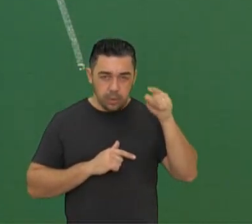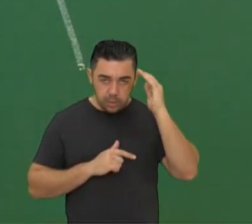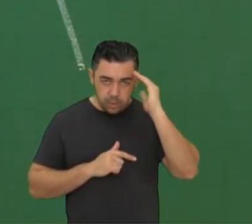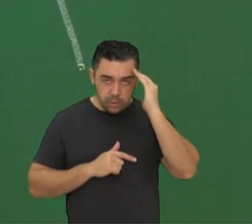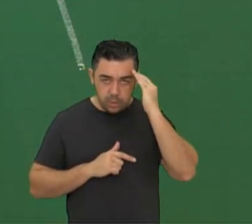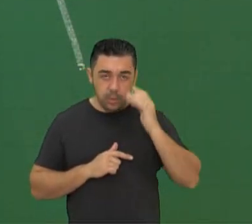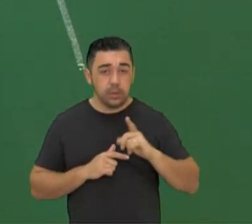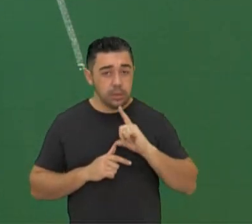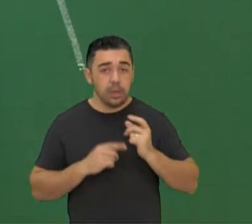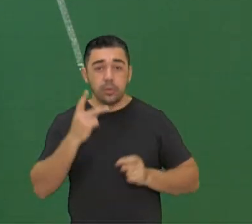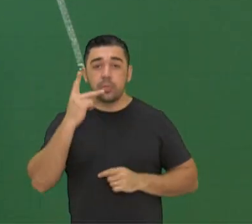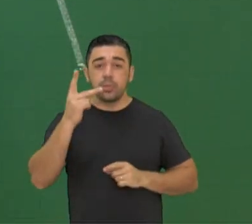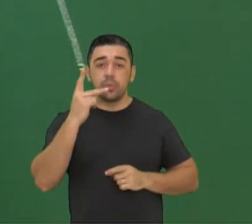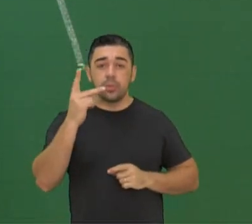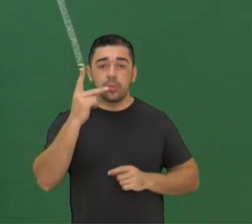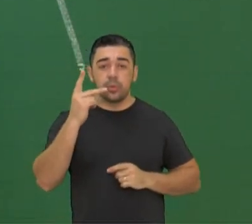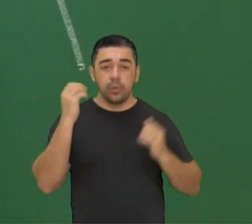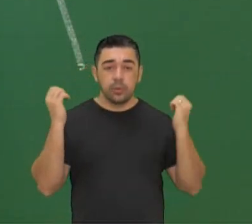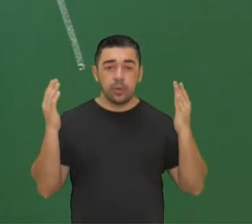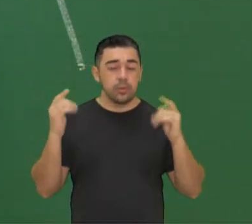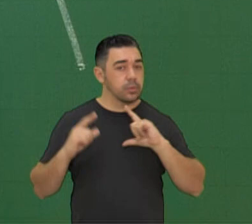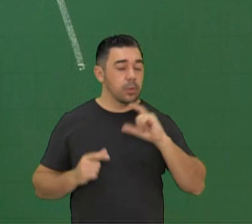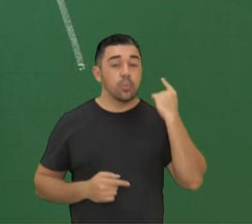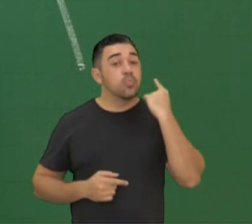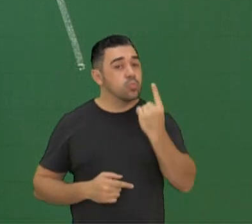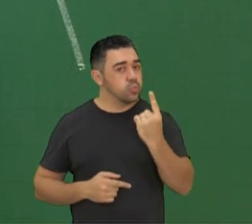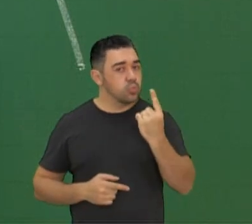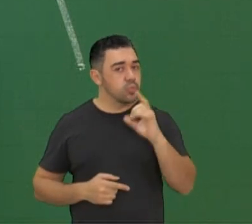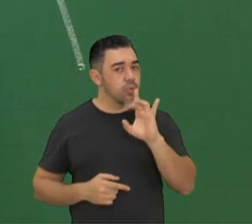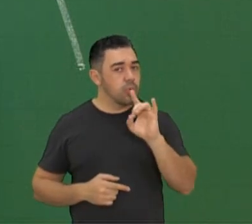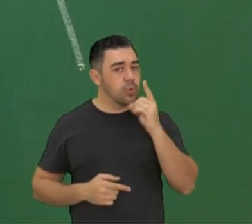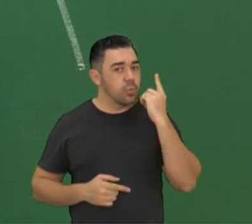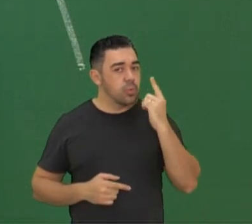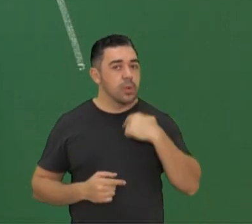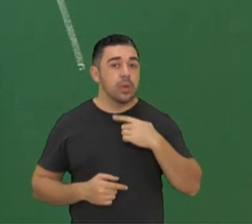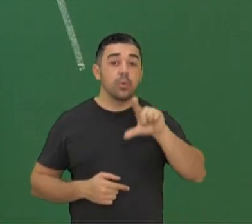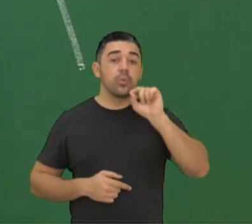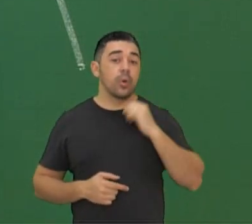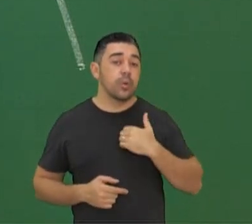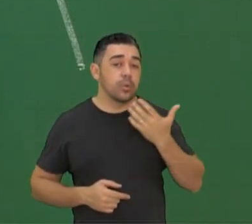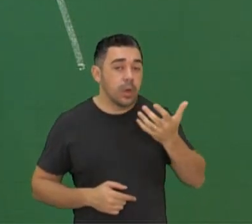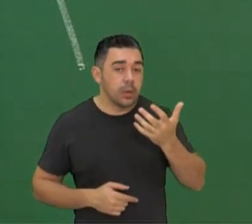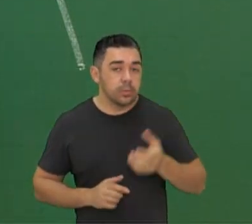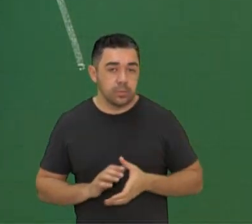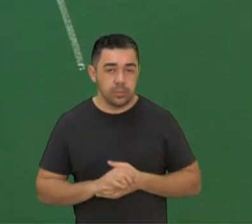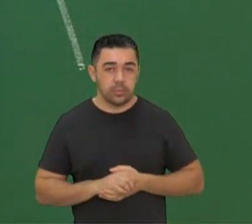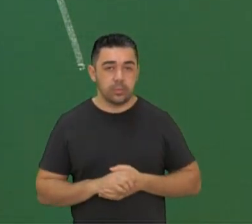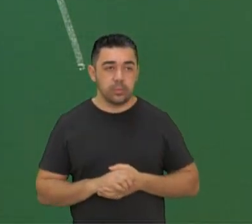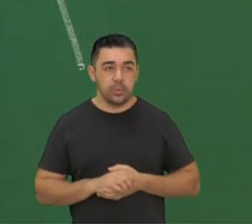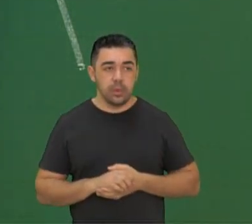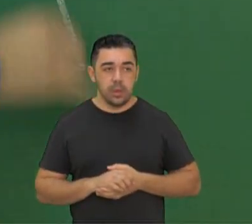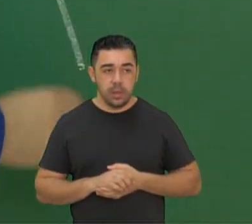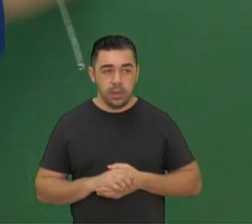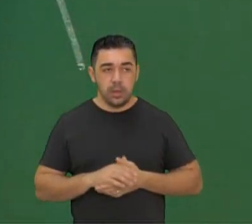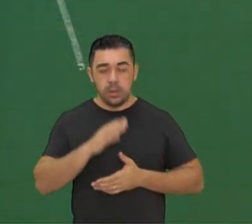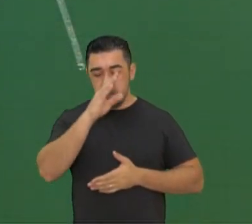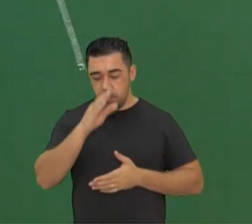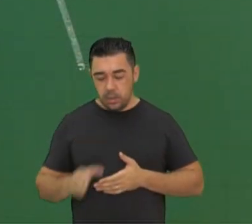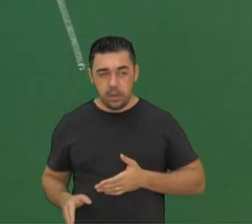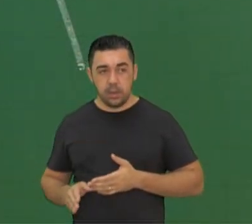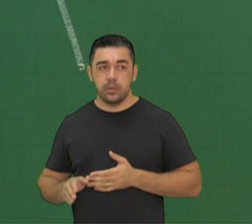Ah, então eu tenho dois ângulos externos? Não, eu tenho um só. Eu tenho que escolher para onde que eu vou desenhar. Ou eu escolho desenhar